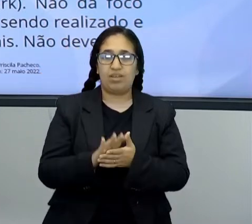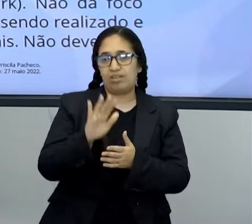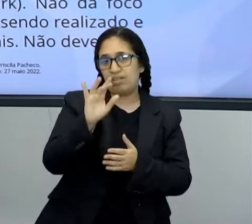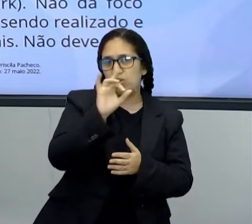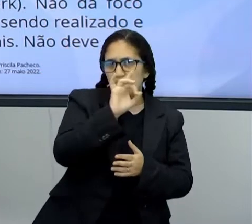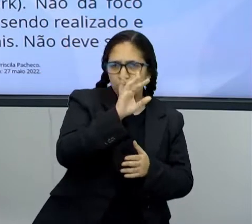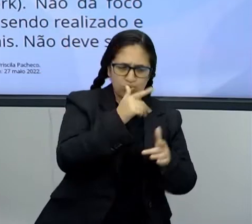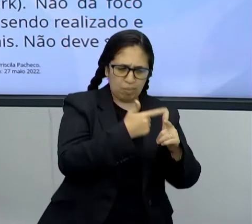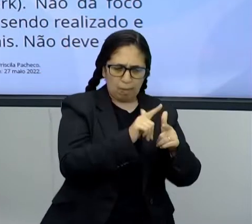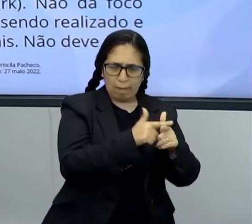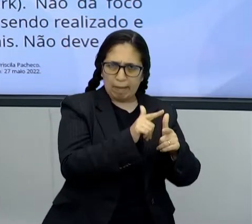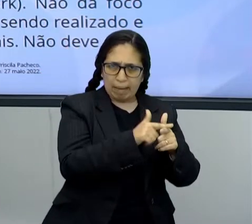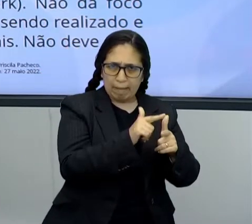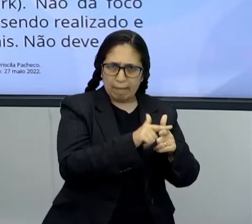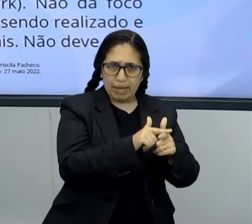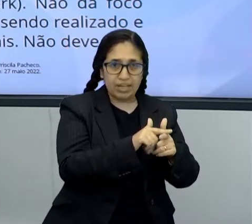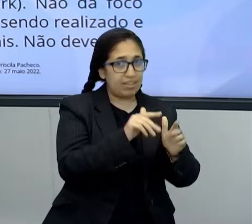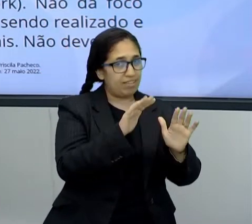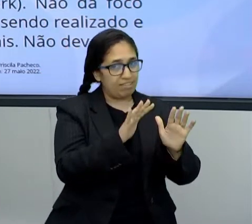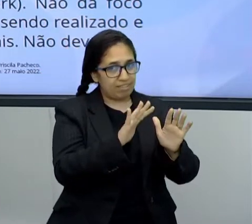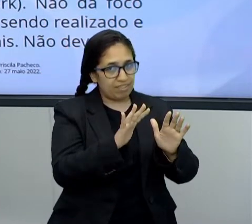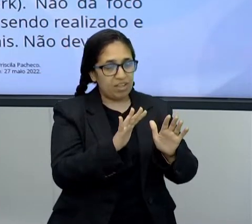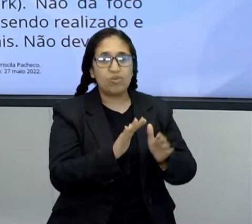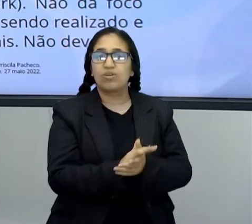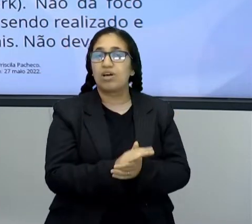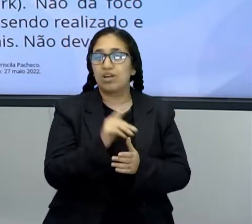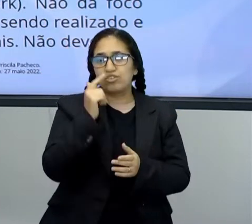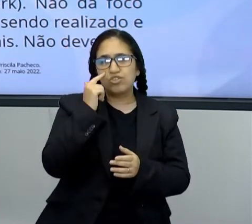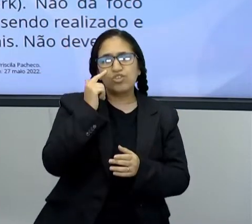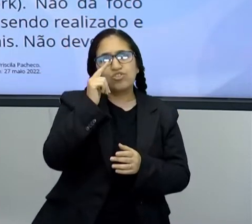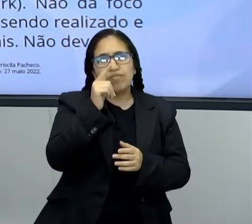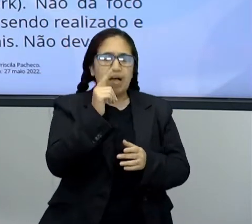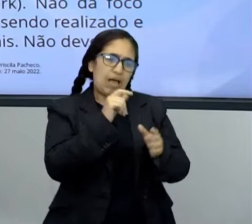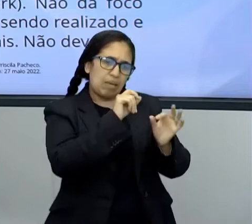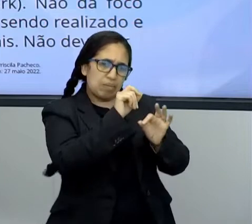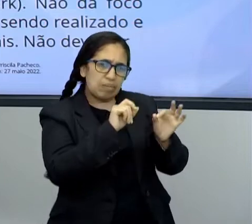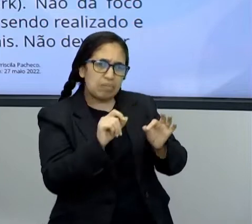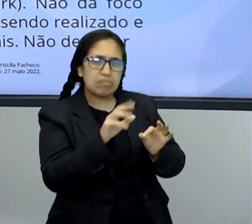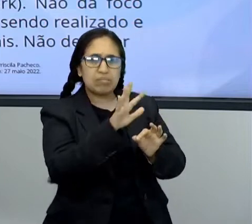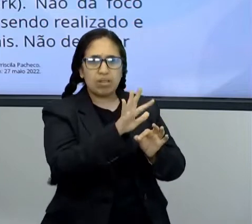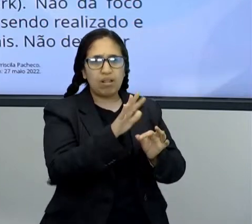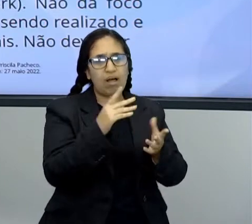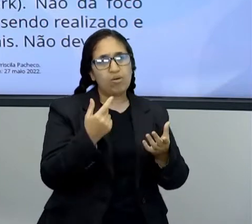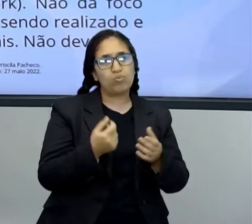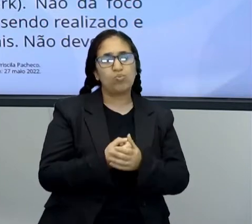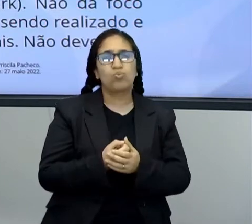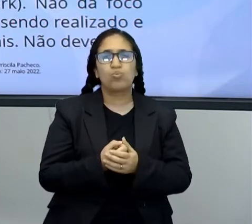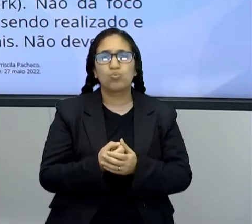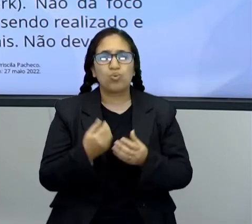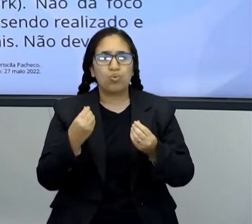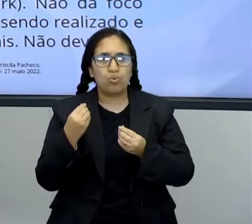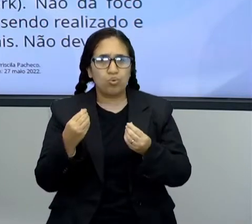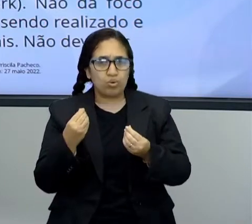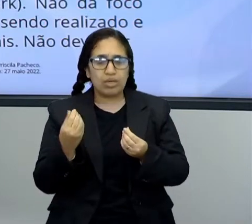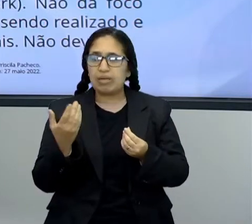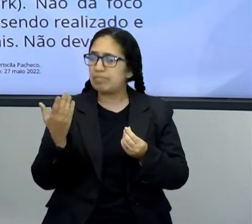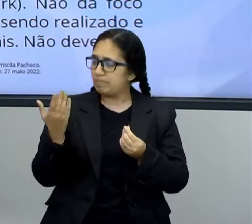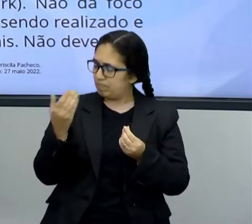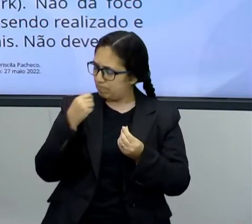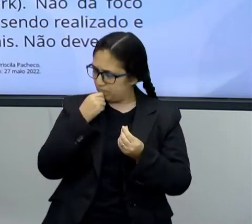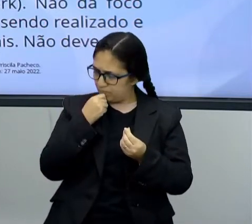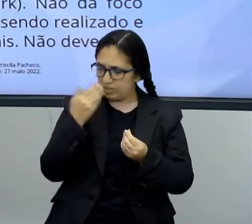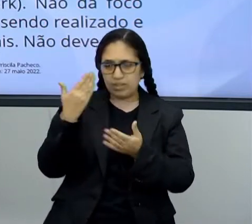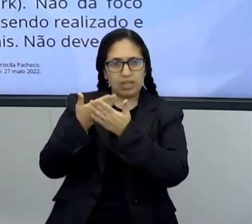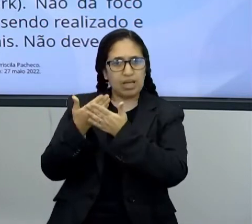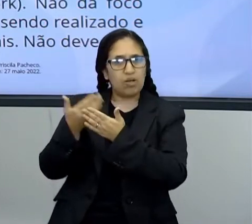um problema. Então, nós podemos aí fazer uma reportagem sobre o aumento de, como nós discutimos aqui nas